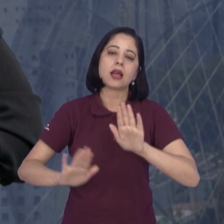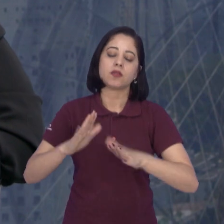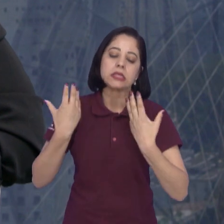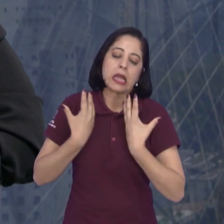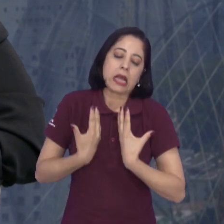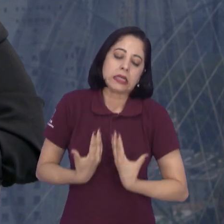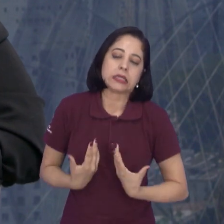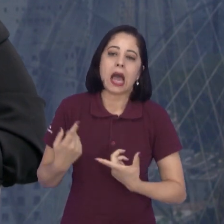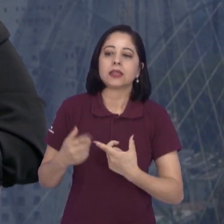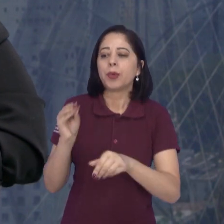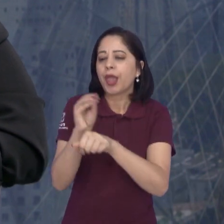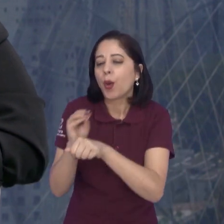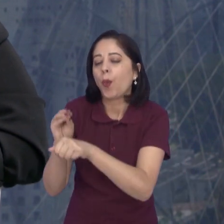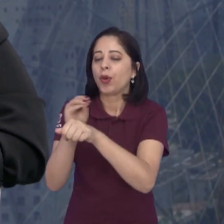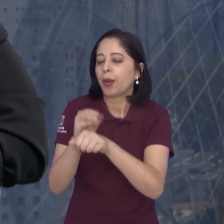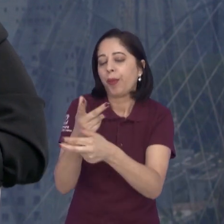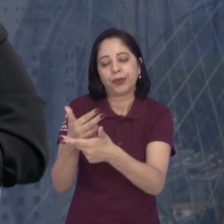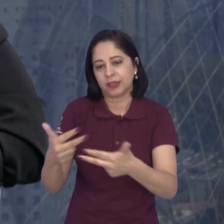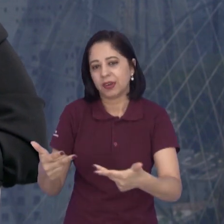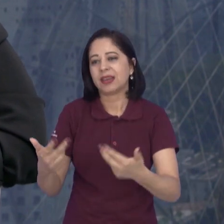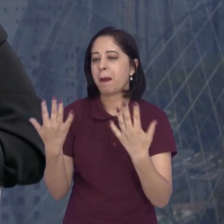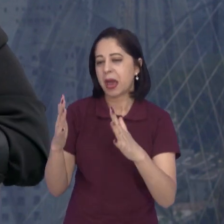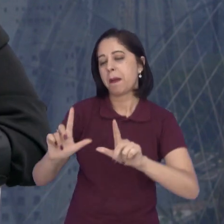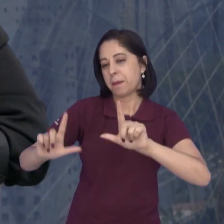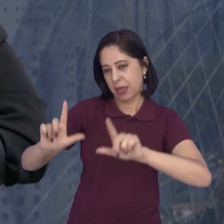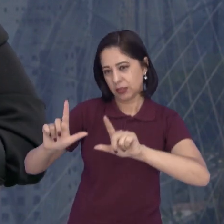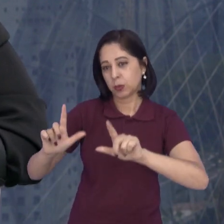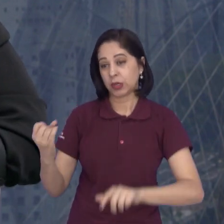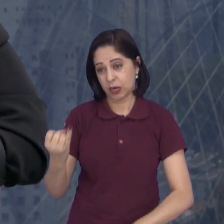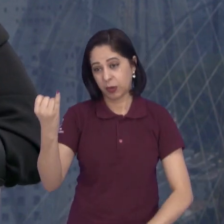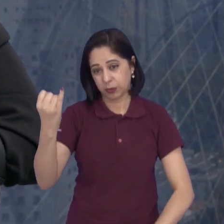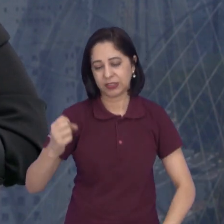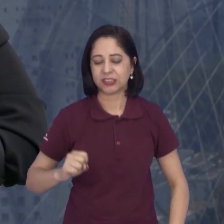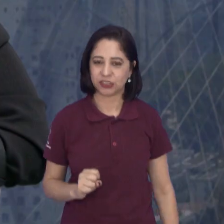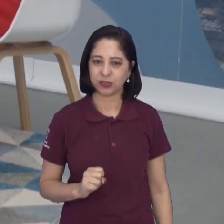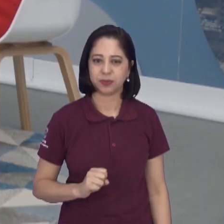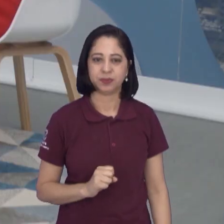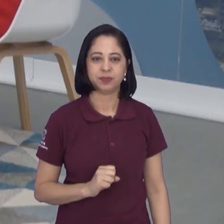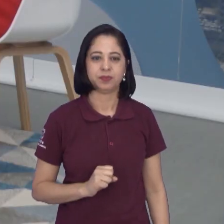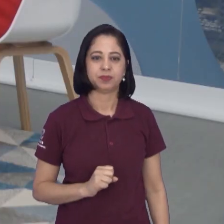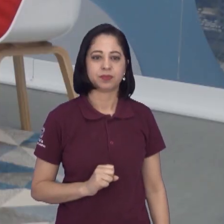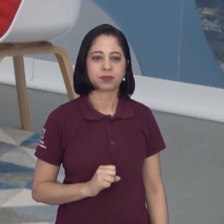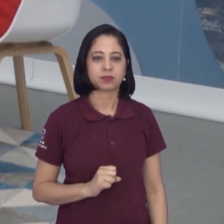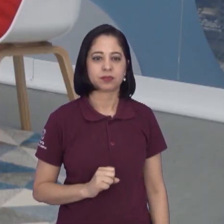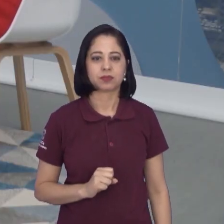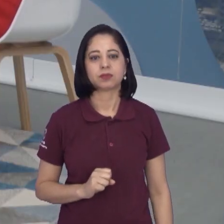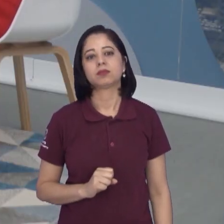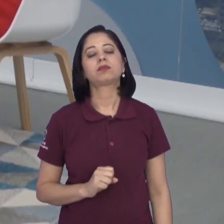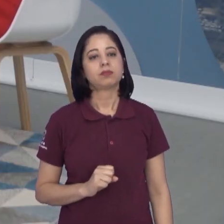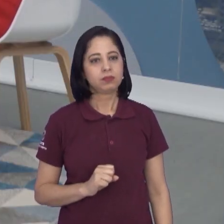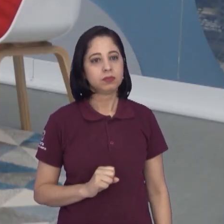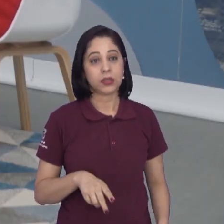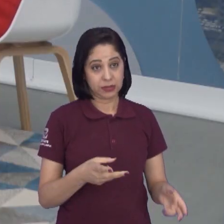e parabenizar o programa em geral, porque é um programa muito importante aqui na nossa sociedade. Estela, a gente viu